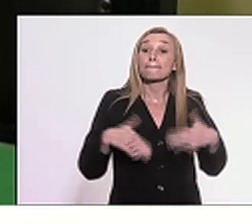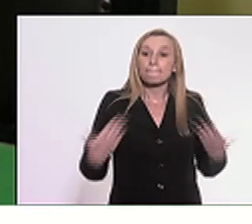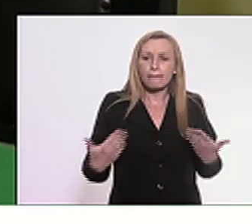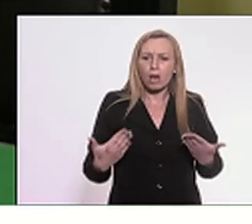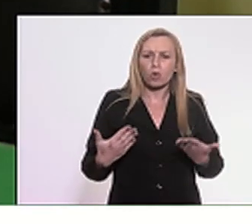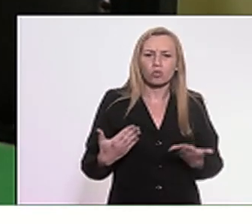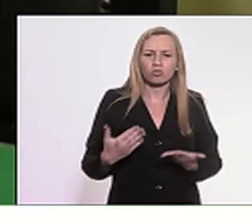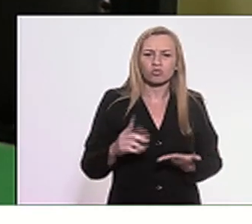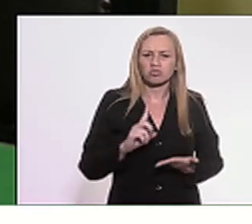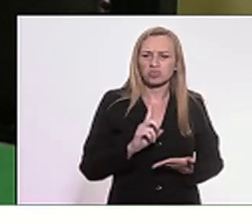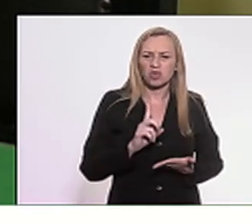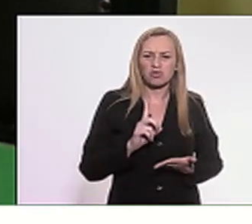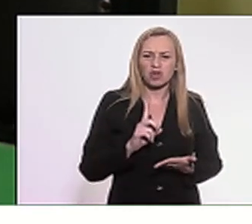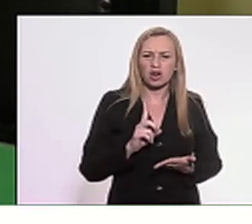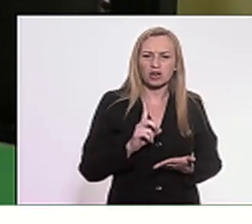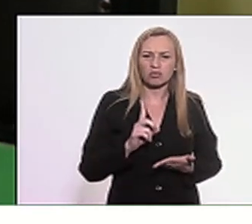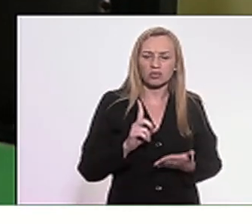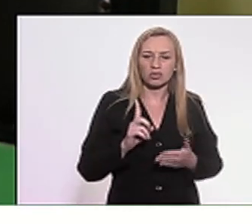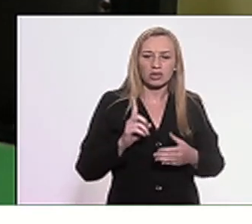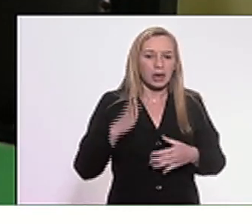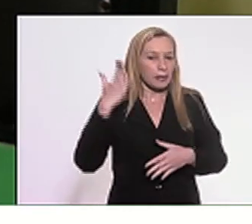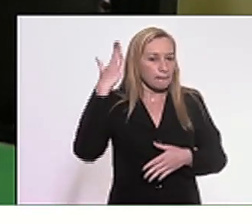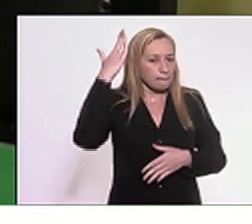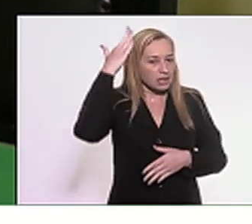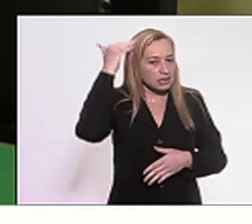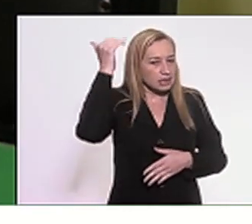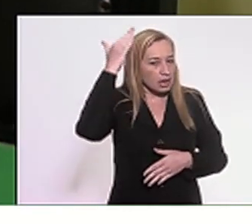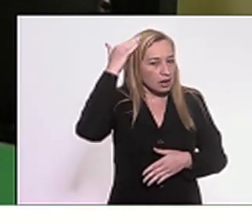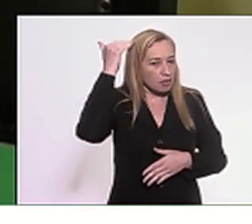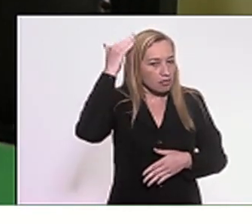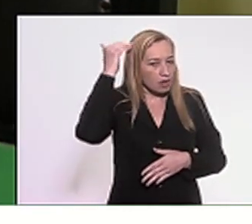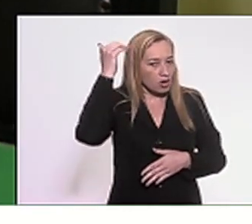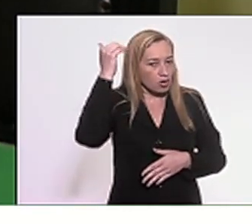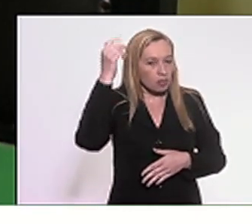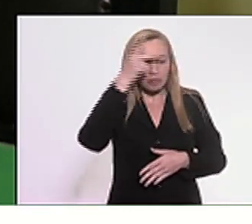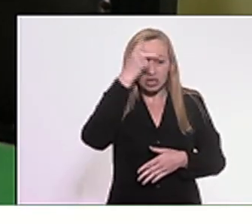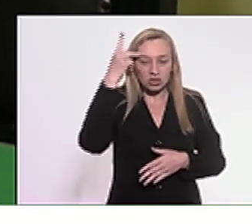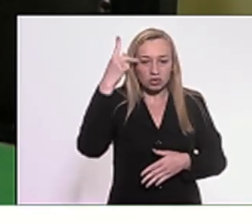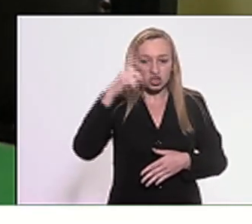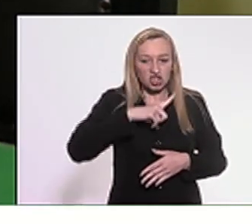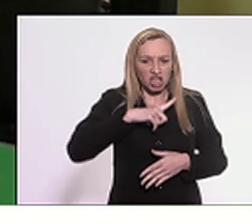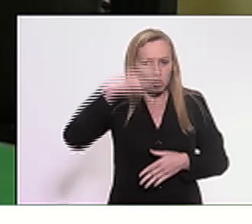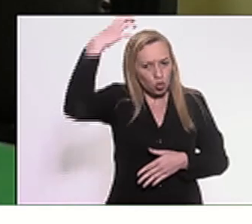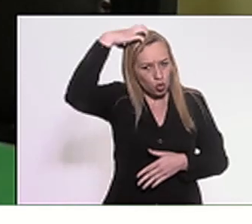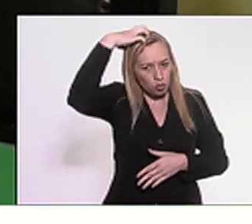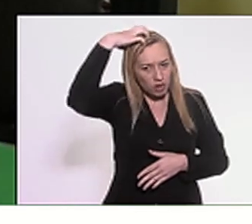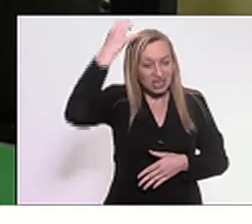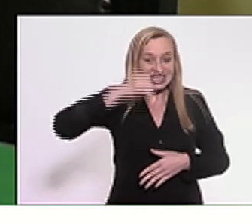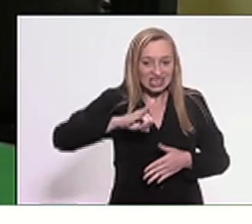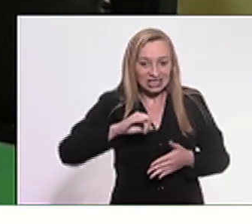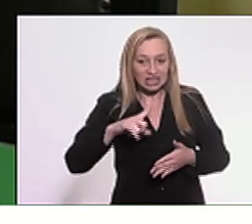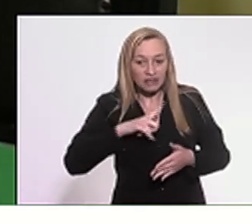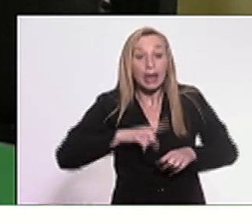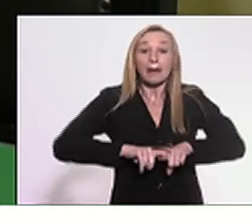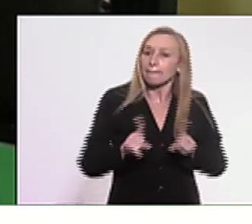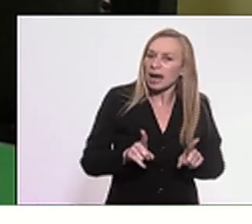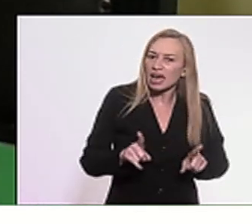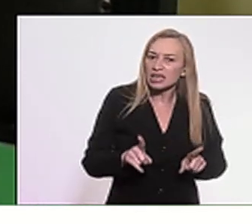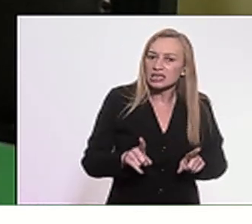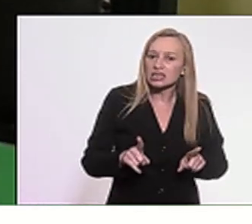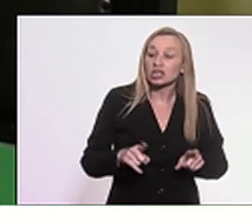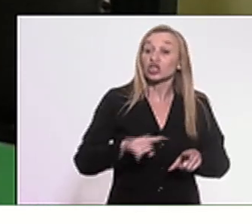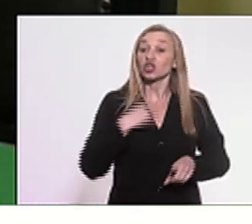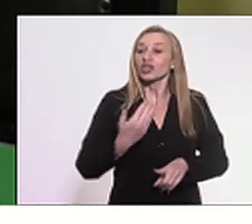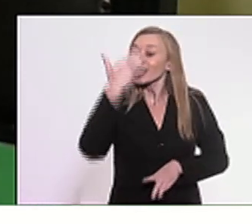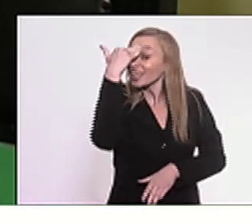vamos passar a mão na cabeça dos erros, se porventura acontecerem, mas a gente é muito grato ao trabalho